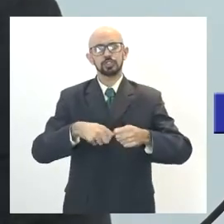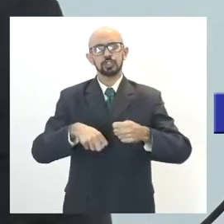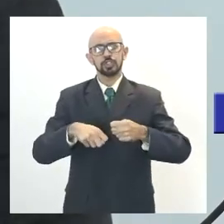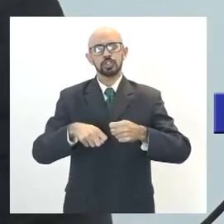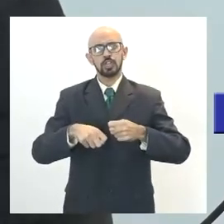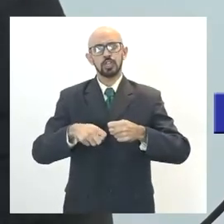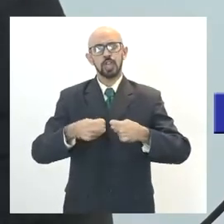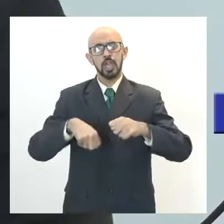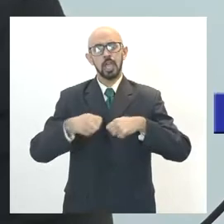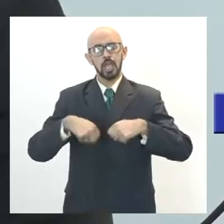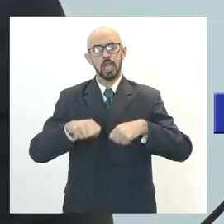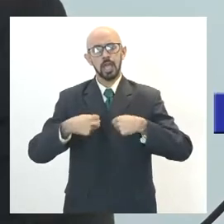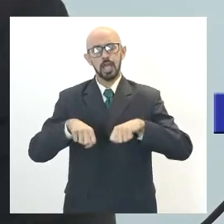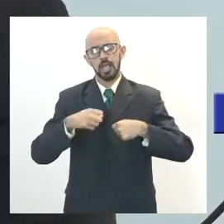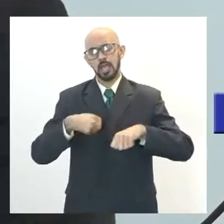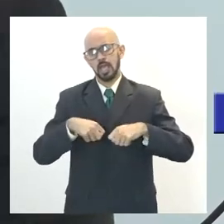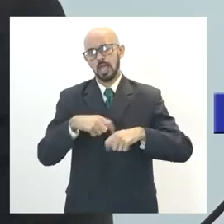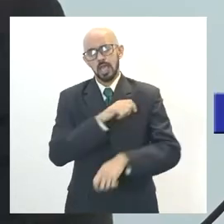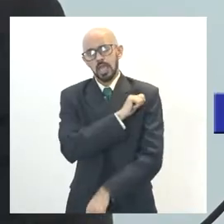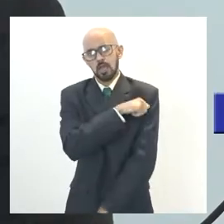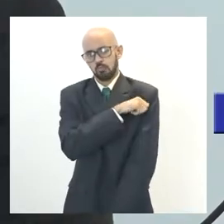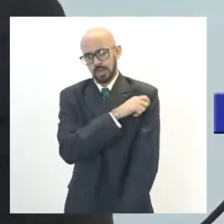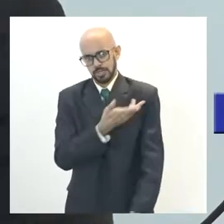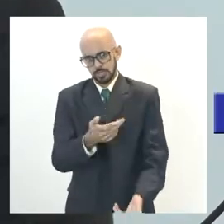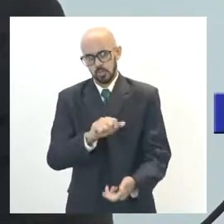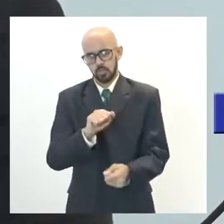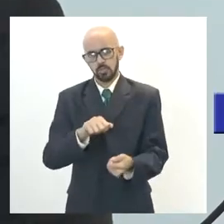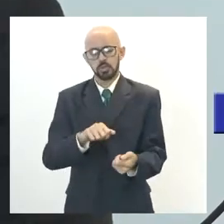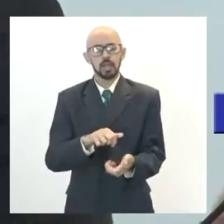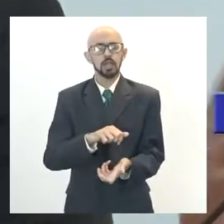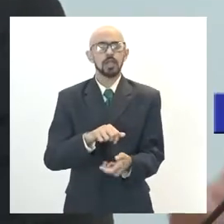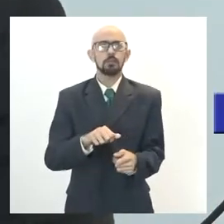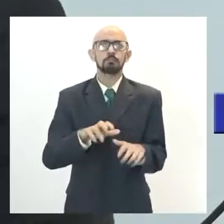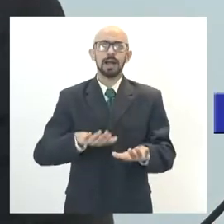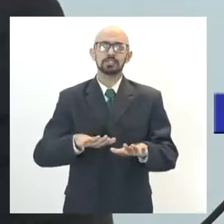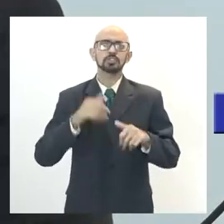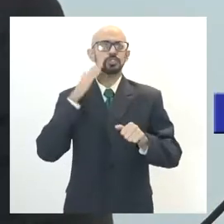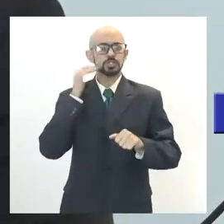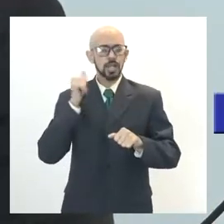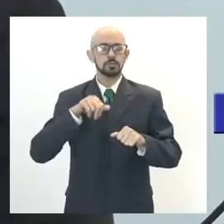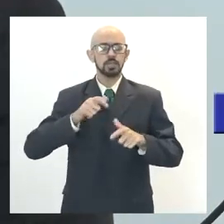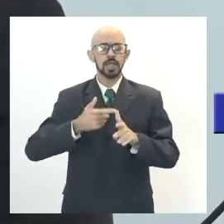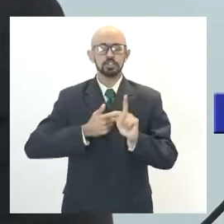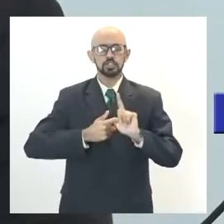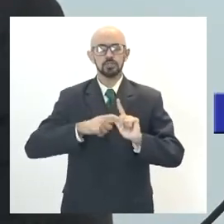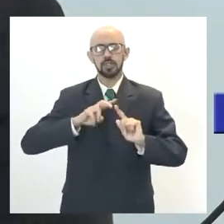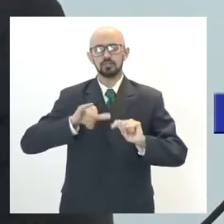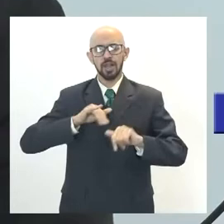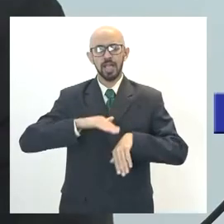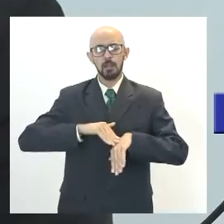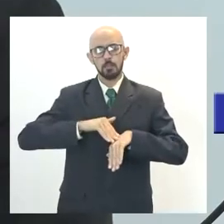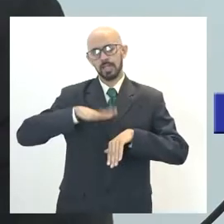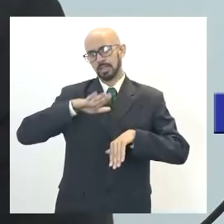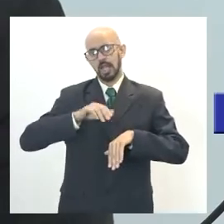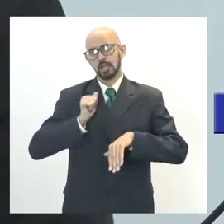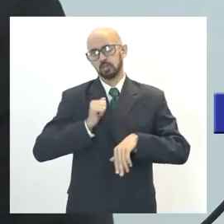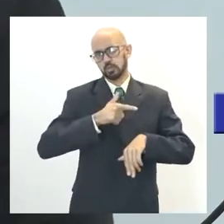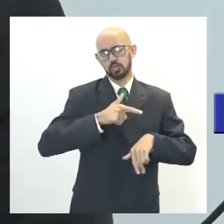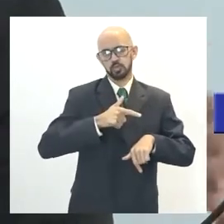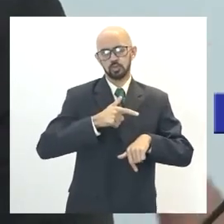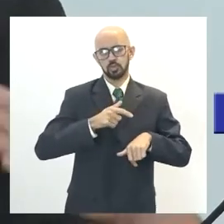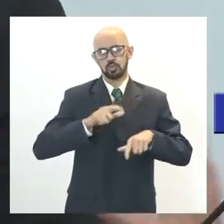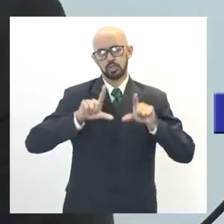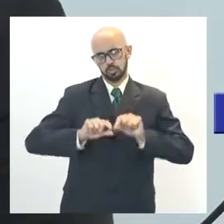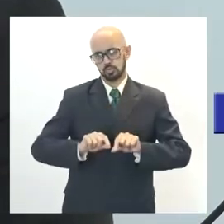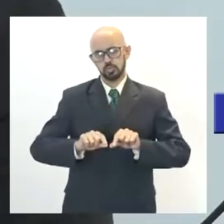do que claro que no final desse desse regime a nossa dívida vai explodir muito mais do que ser recuperada né e